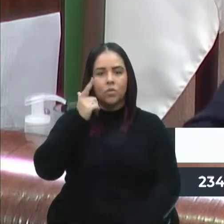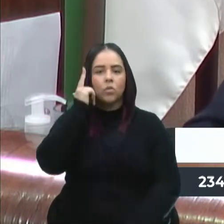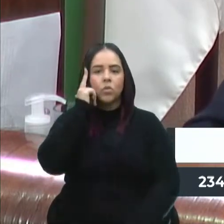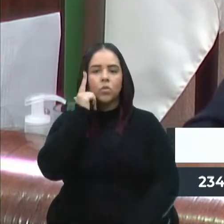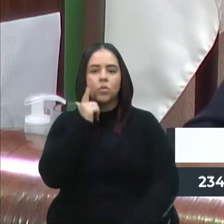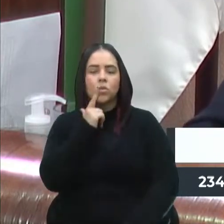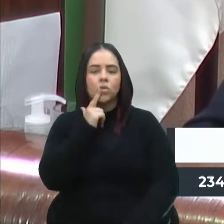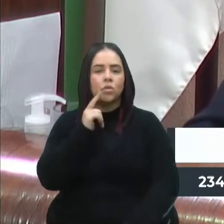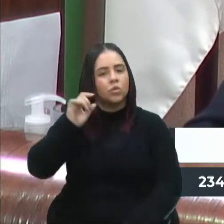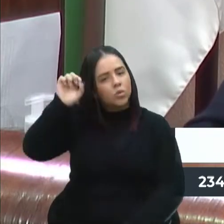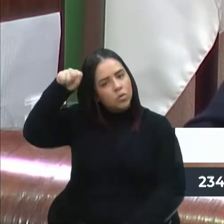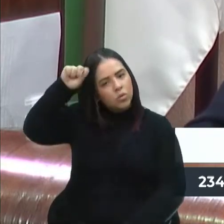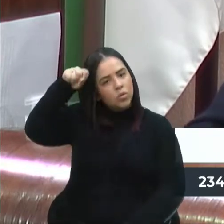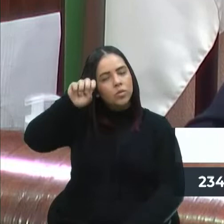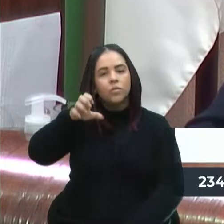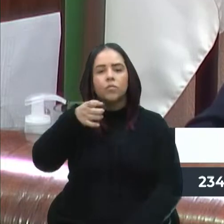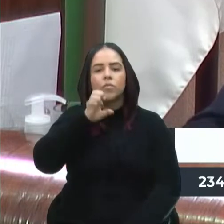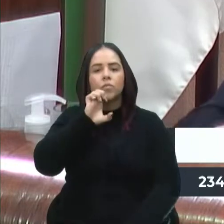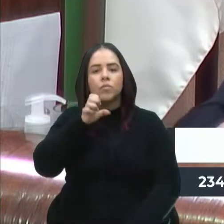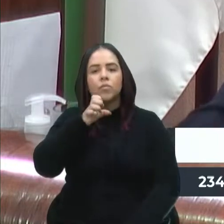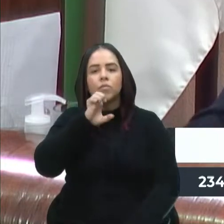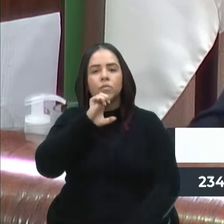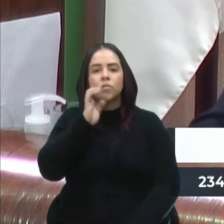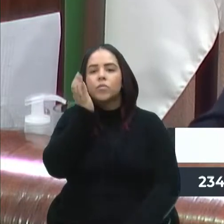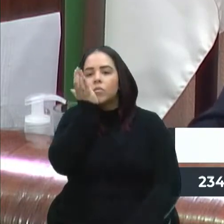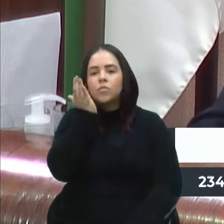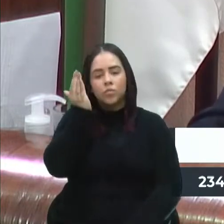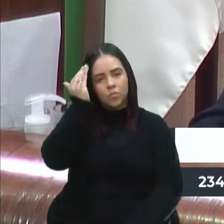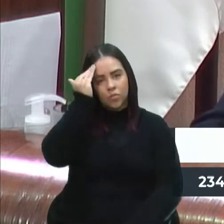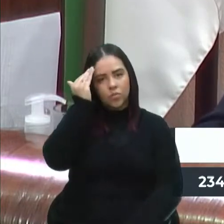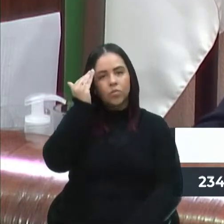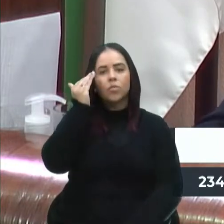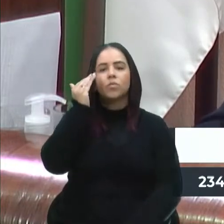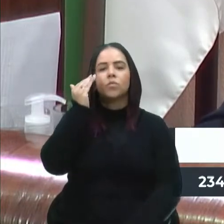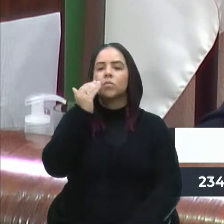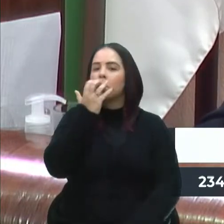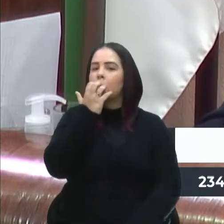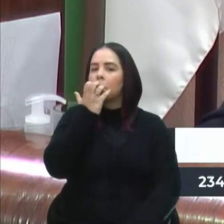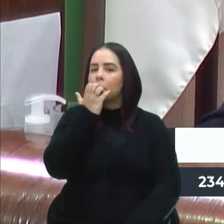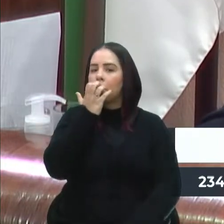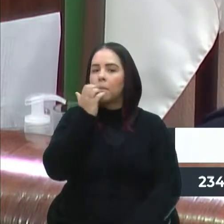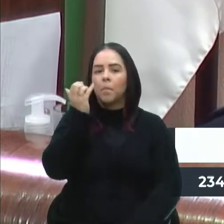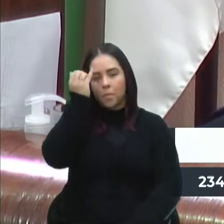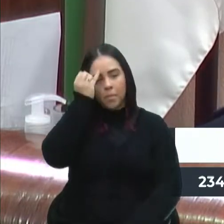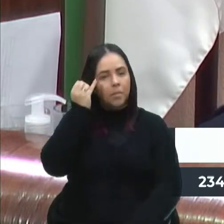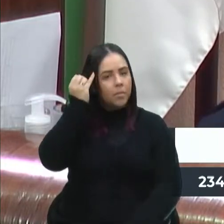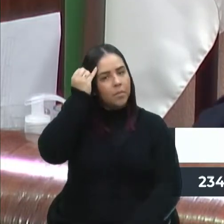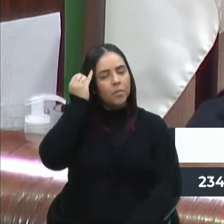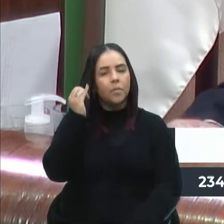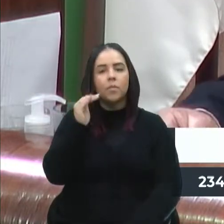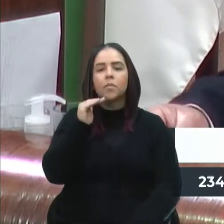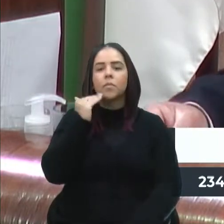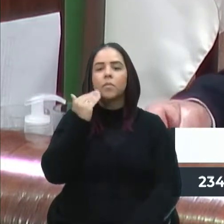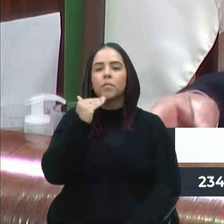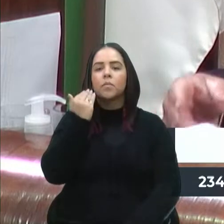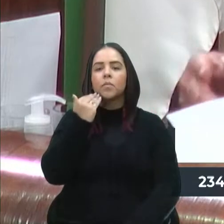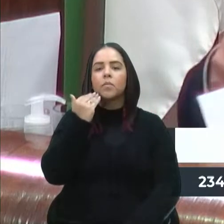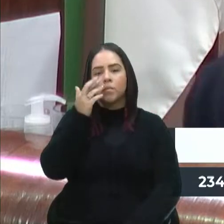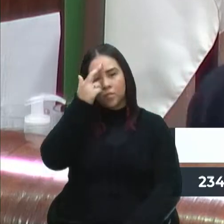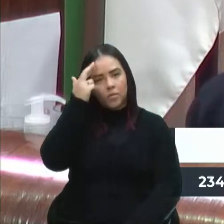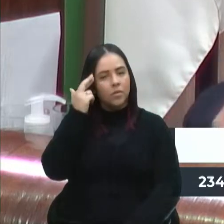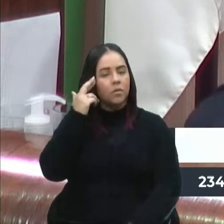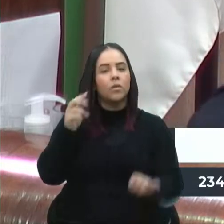carinhato Clóvis de Oliveira Estela Bernardim Felipe Gamer José da Ambrósio mas só os santos Rafael